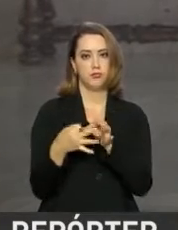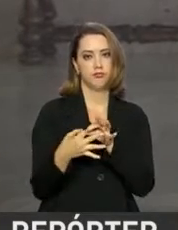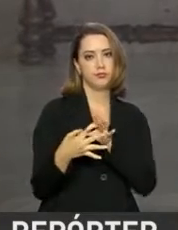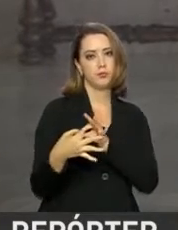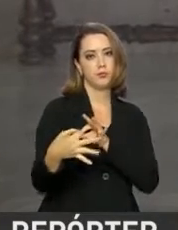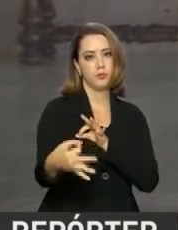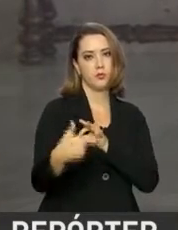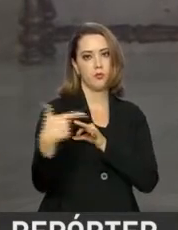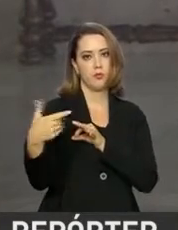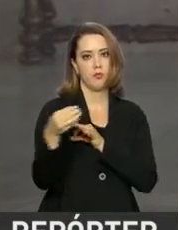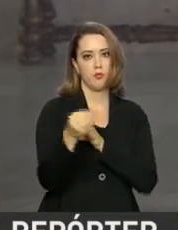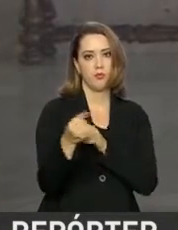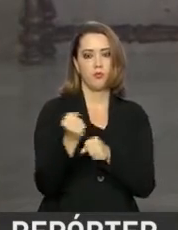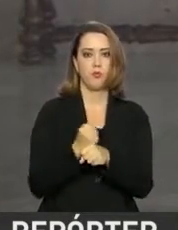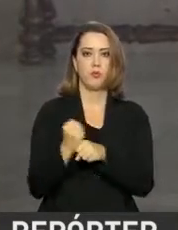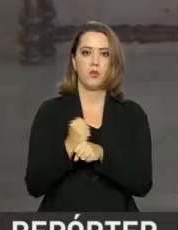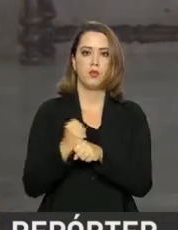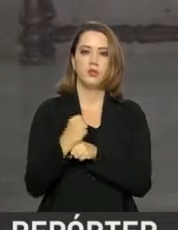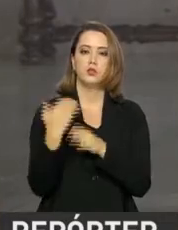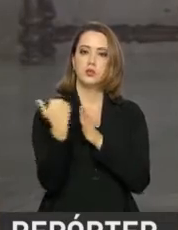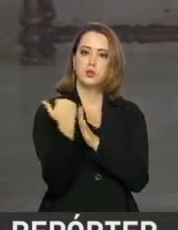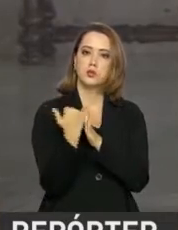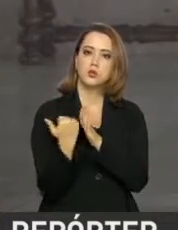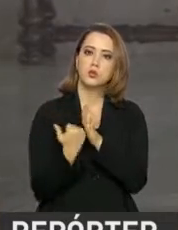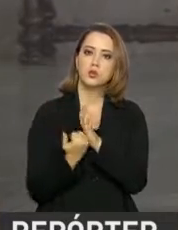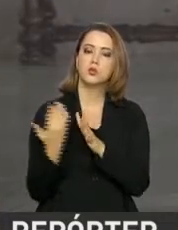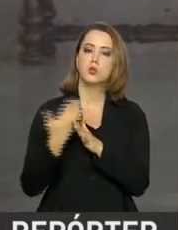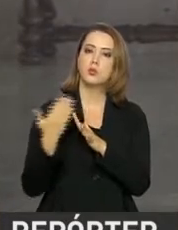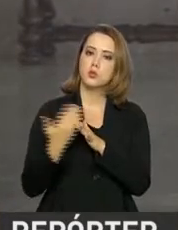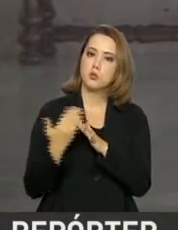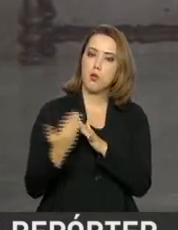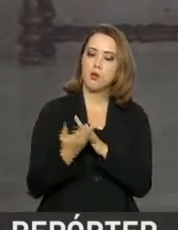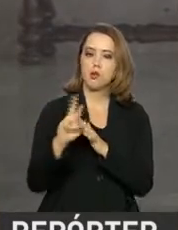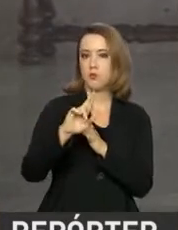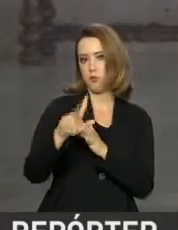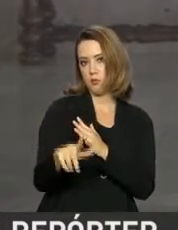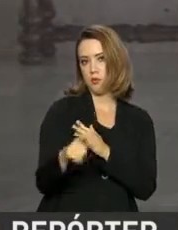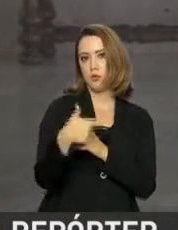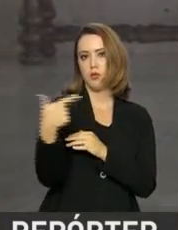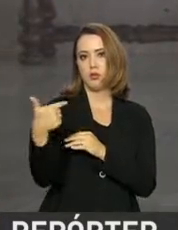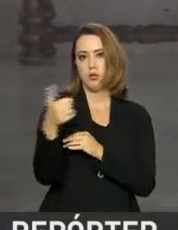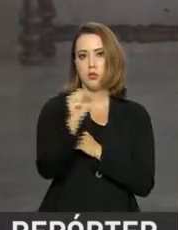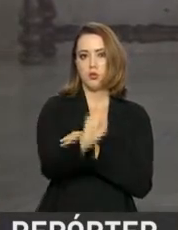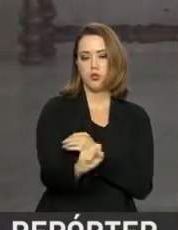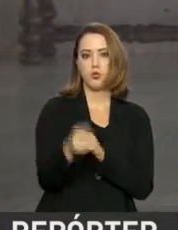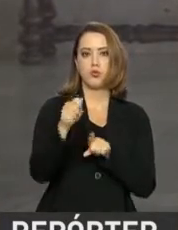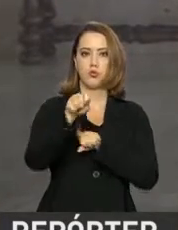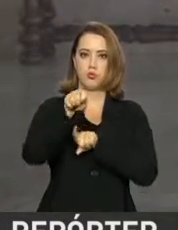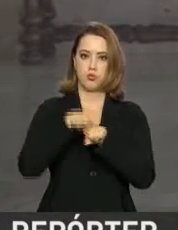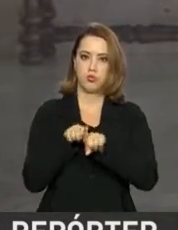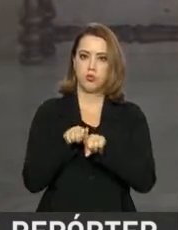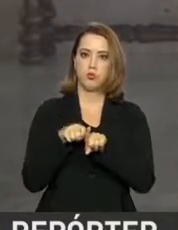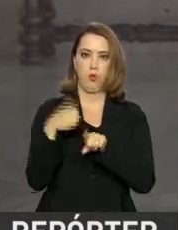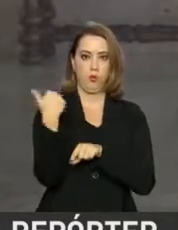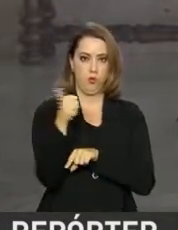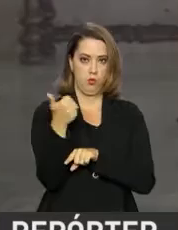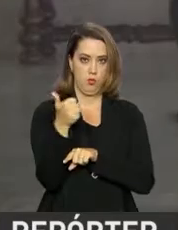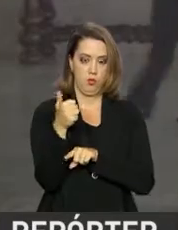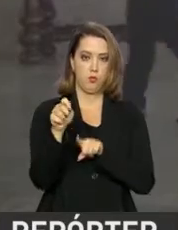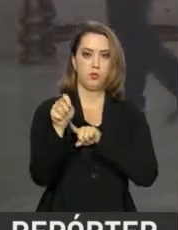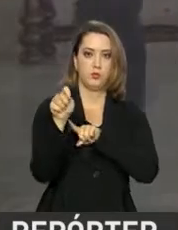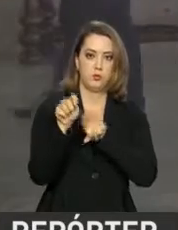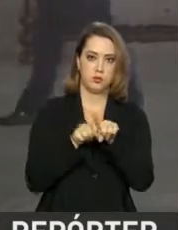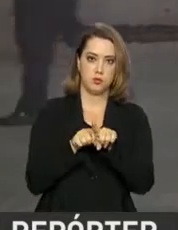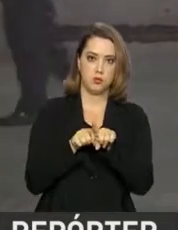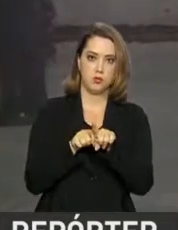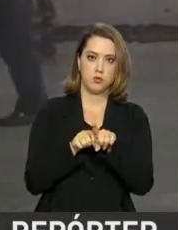da dívida em 20 anos e um cronograma de pagamento diferenciado em 18 meses, sendo que no primeiro mês os estados